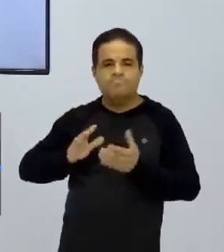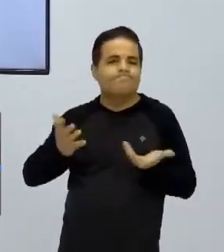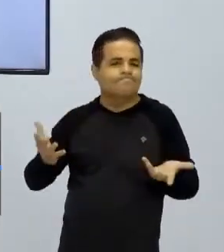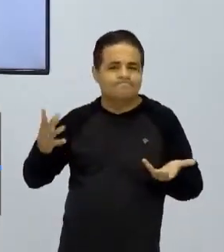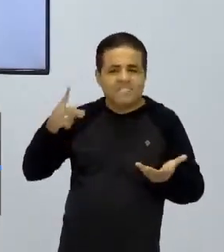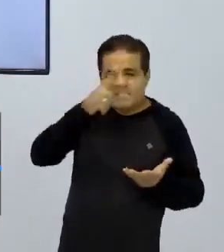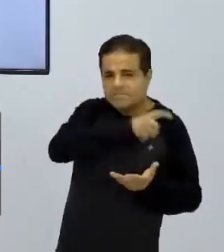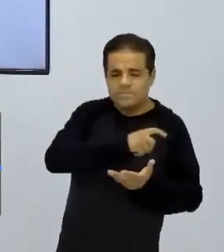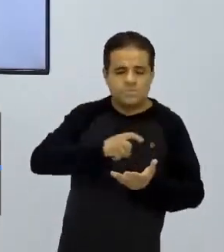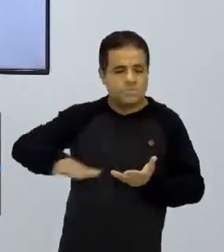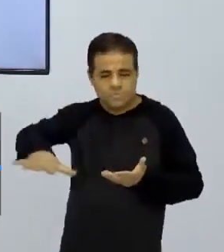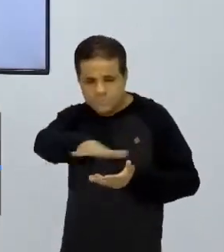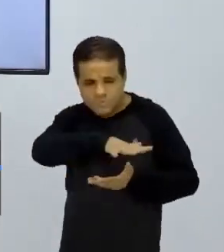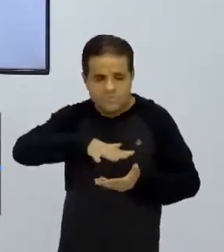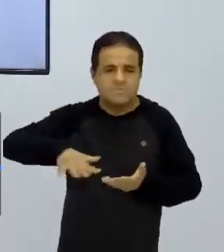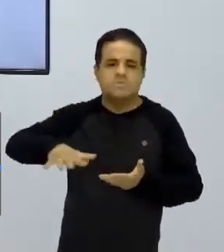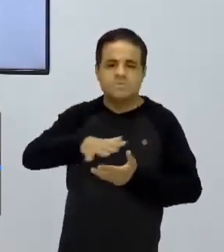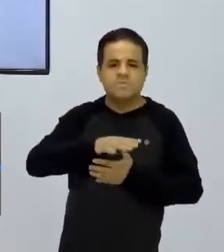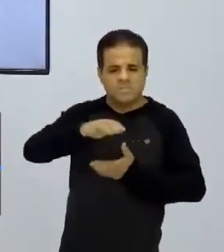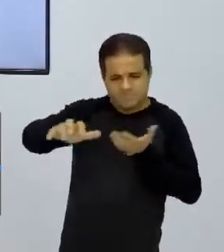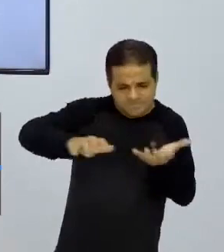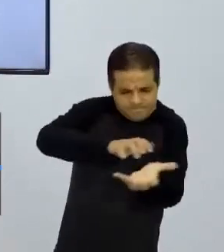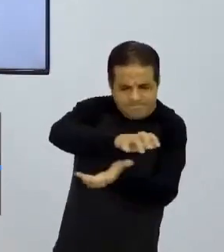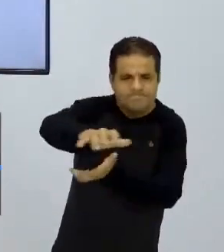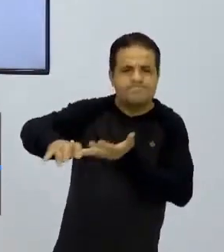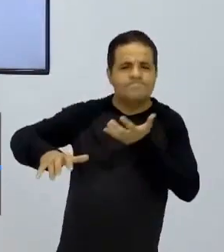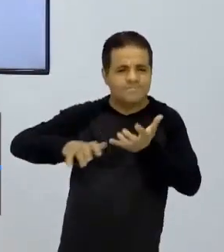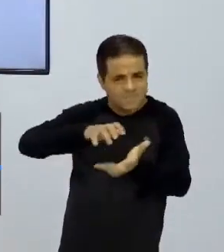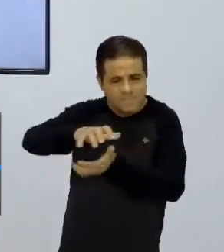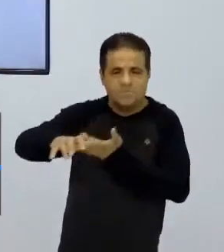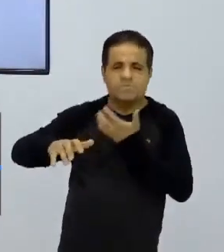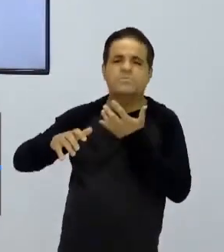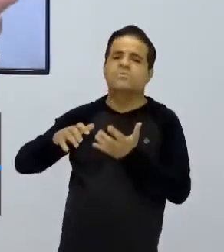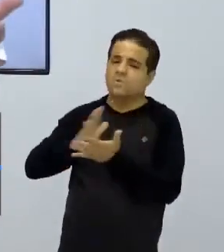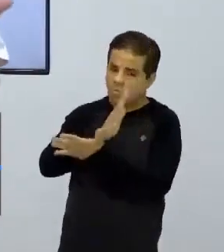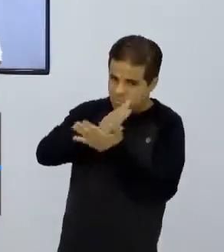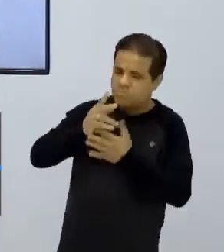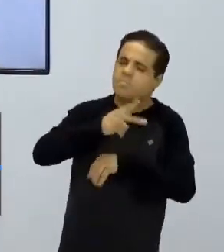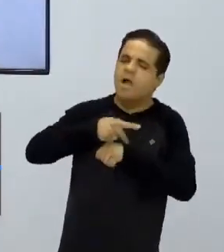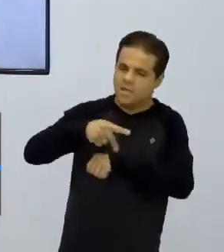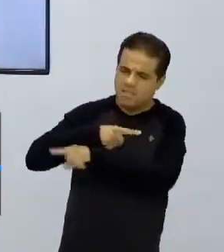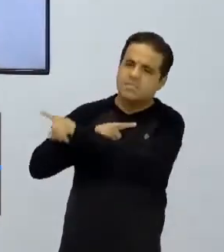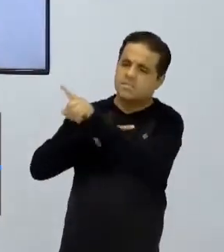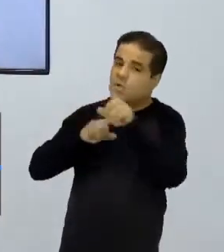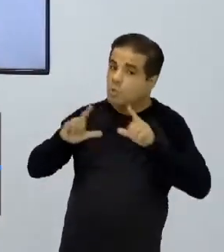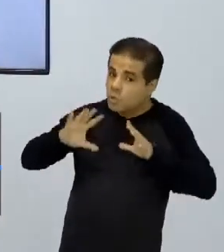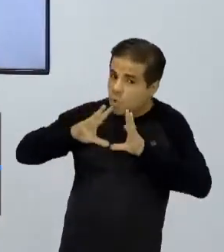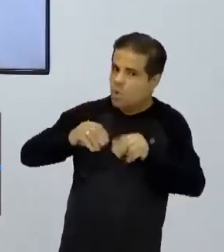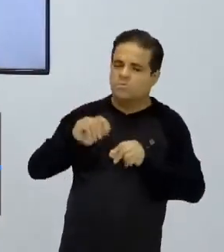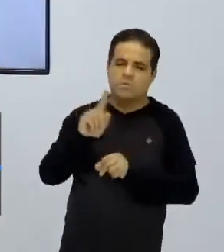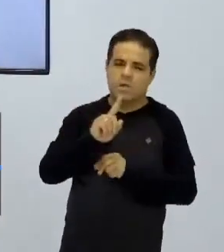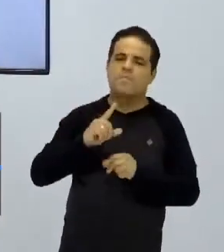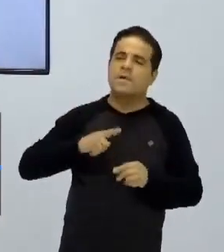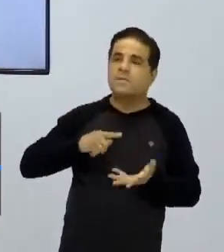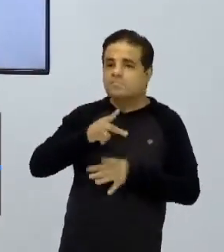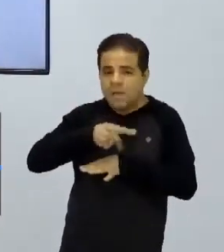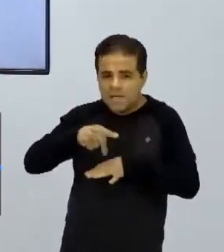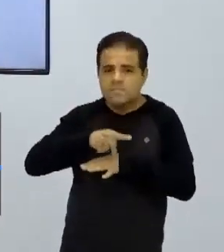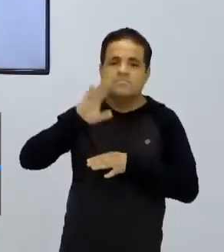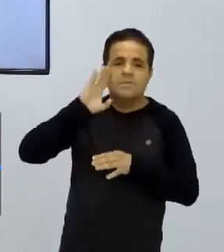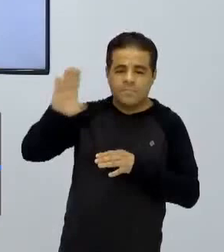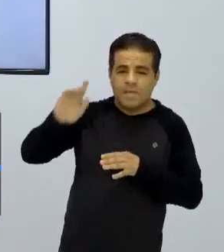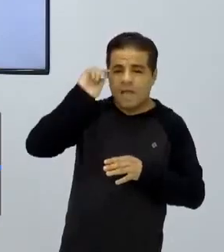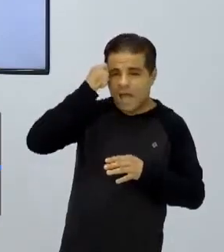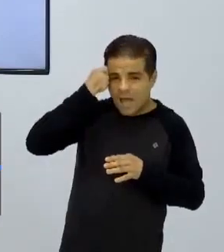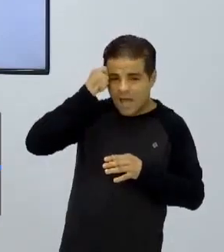acabou dificultando mais e mais esse conflito que atinge ainda alguns países, não são todos, mas principalmente países da